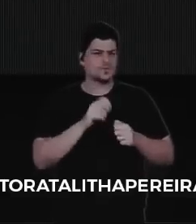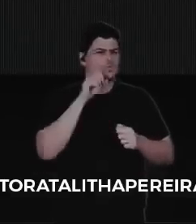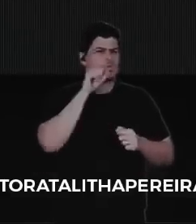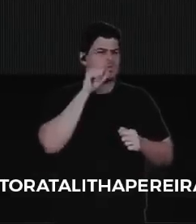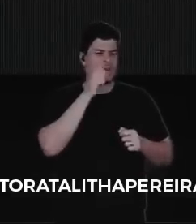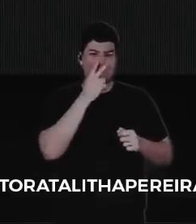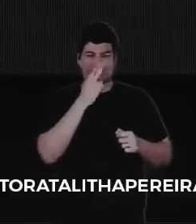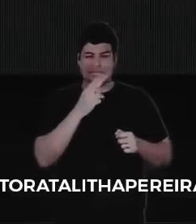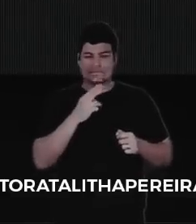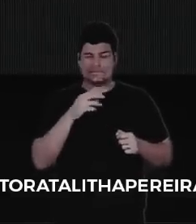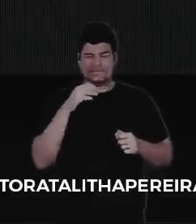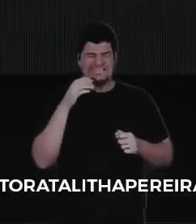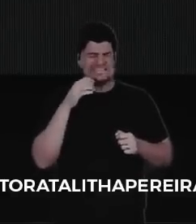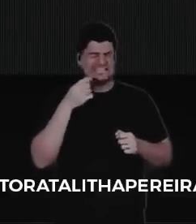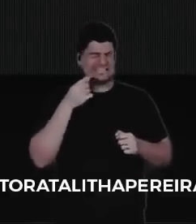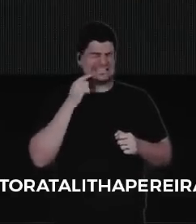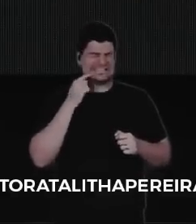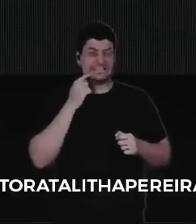vai beber,